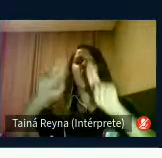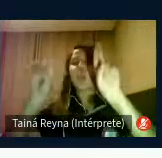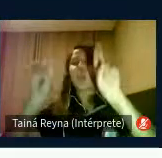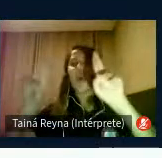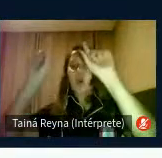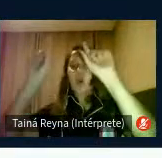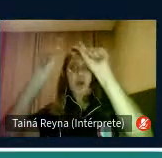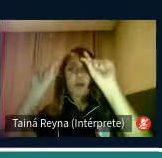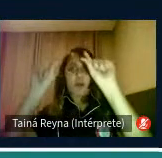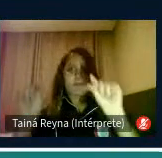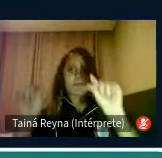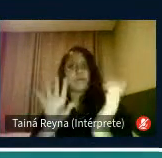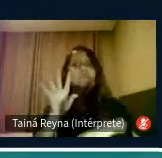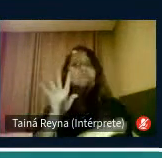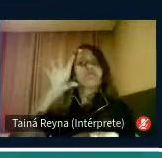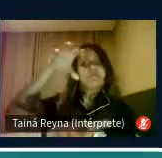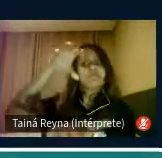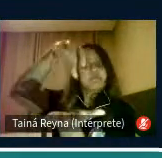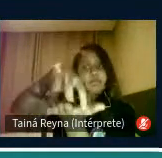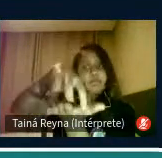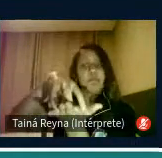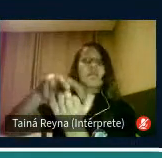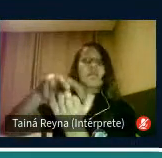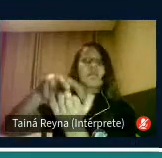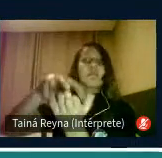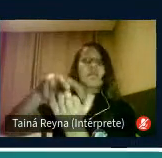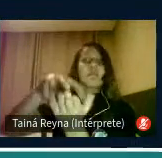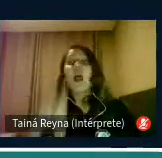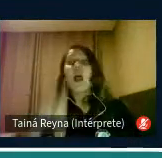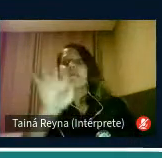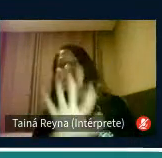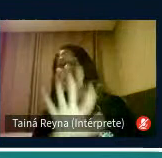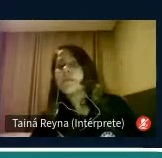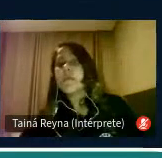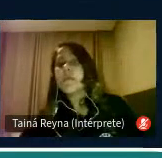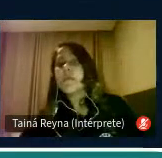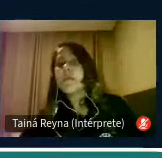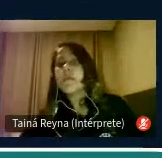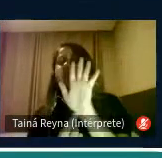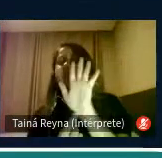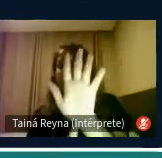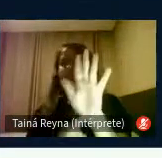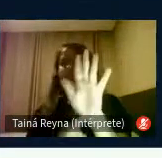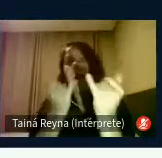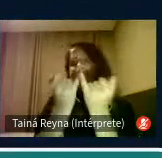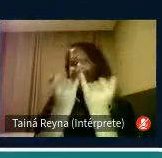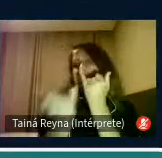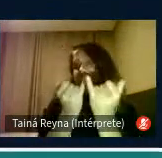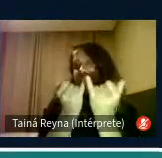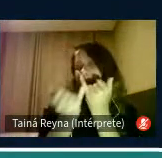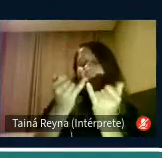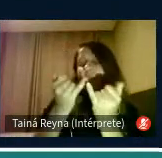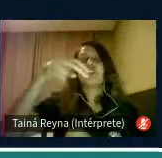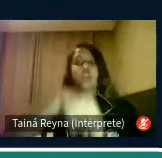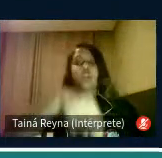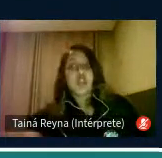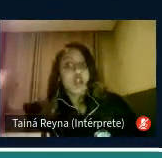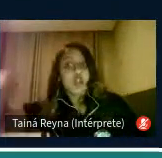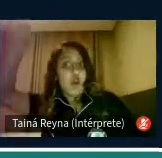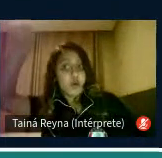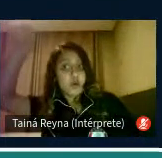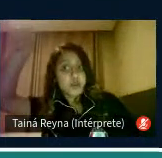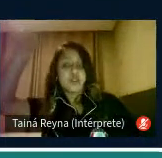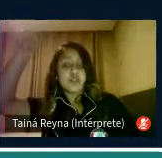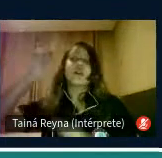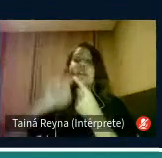E isso aí é basicamente sinônimos, né? O hemisfério norte seria o hemisfério setentrional e o hemisfério sul seria o